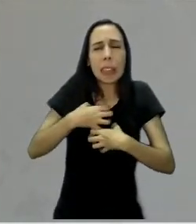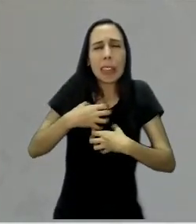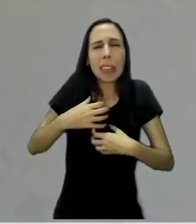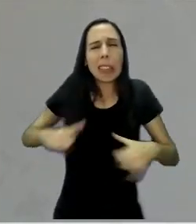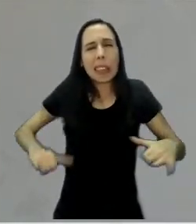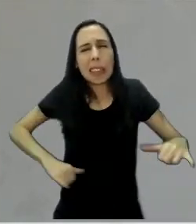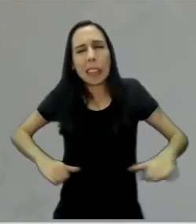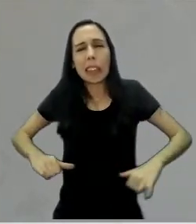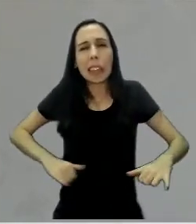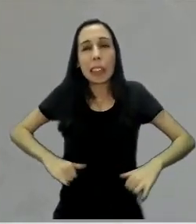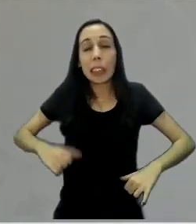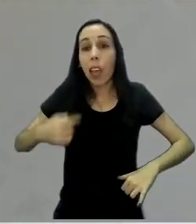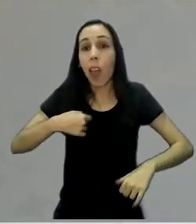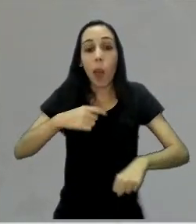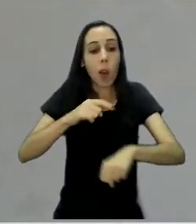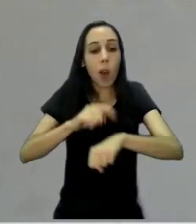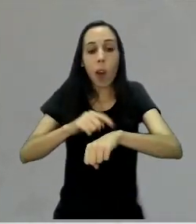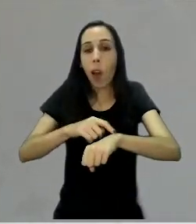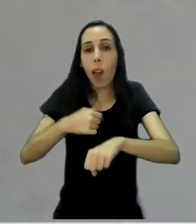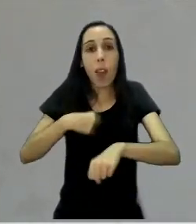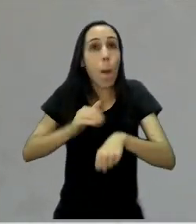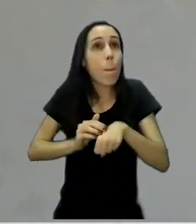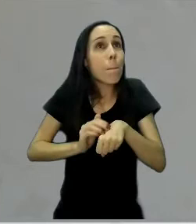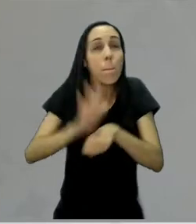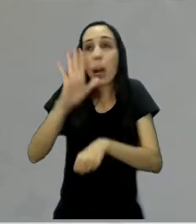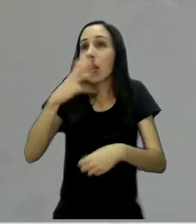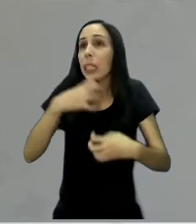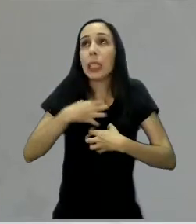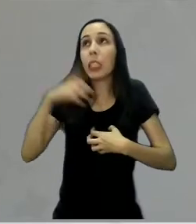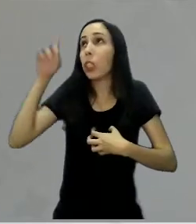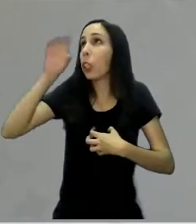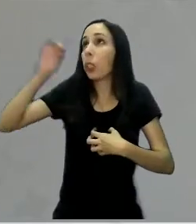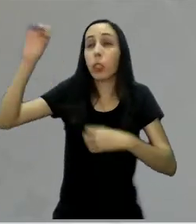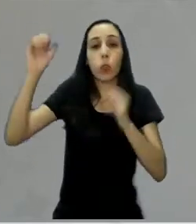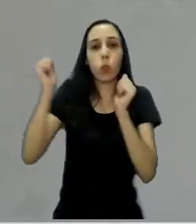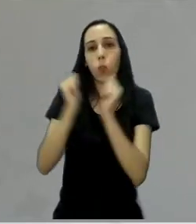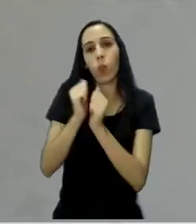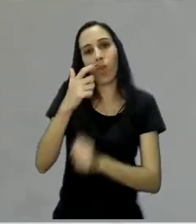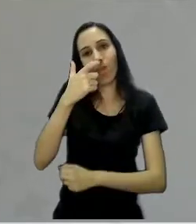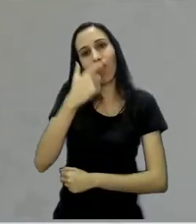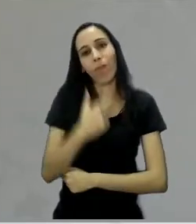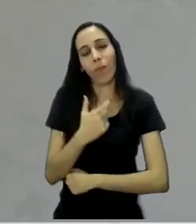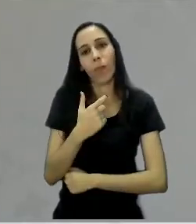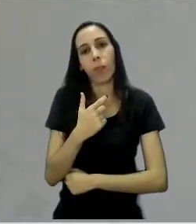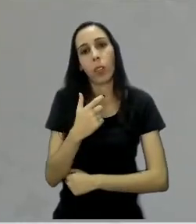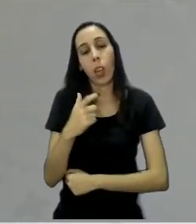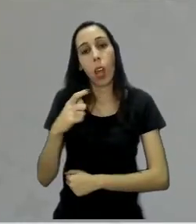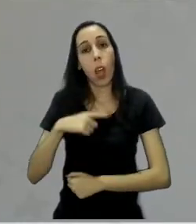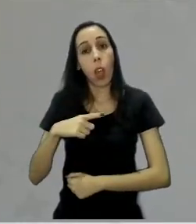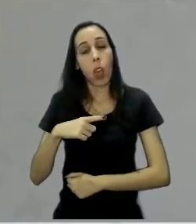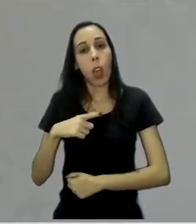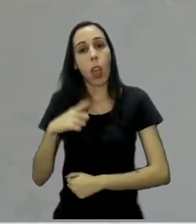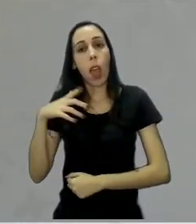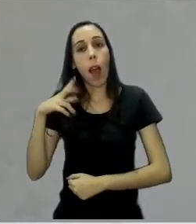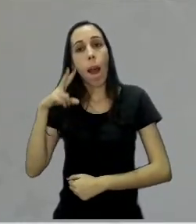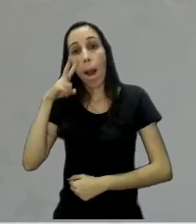as horas que eu mais sentia Deus junto de mim. E a fortaleza, ela tem dois